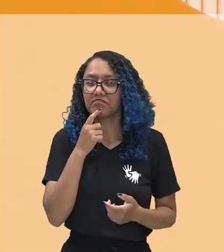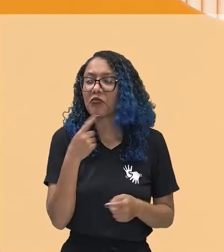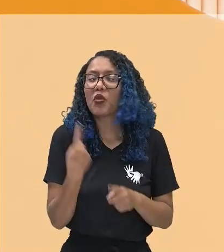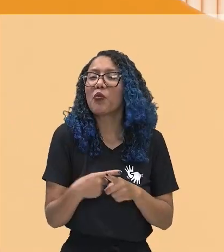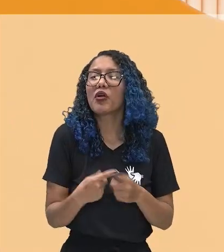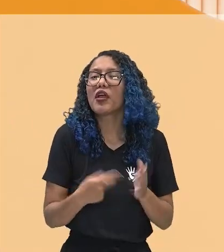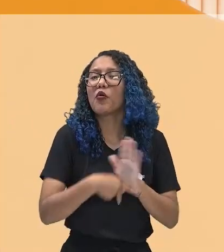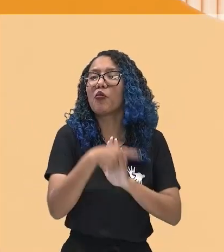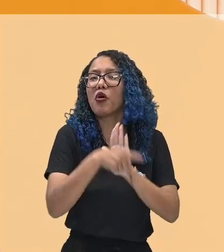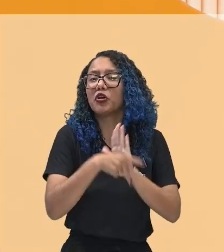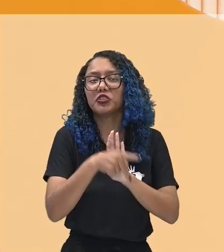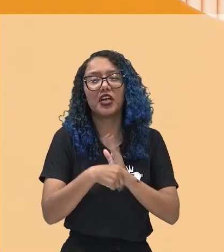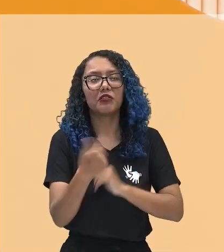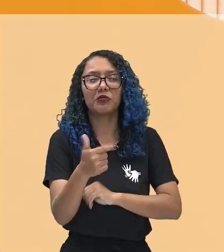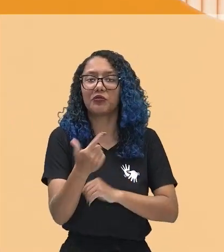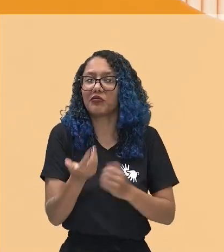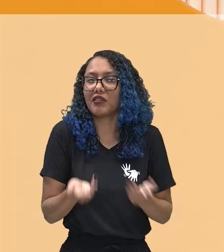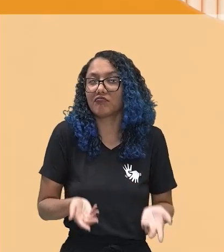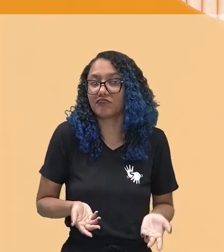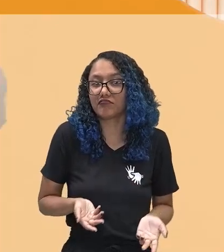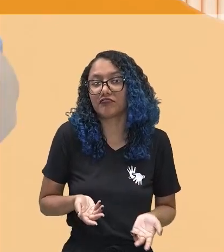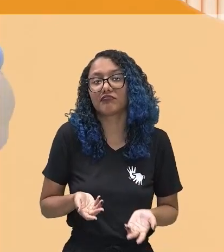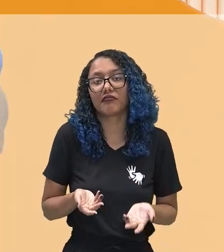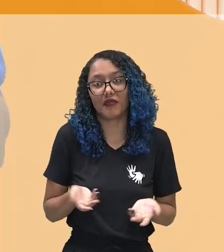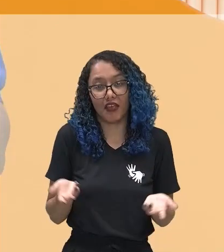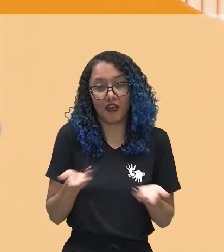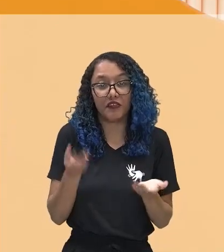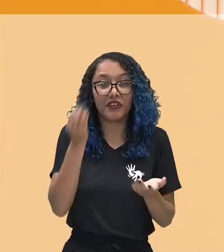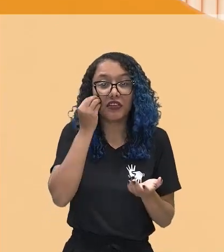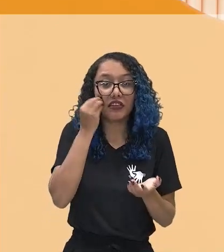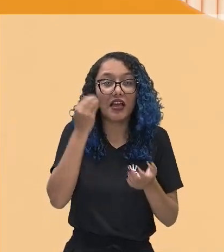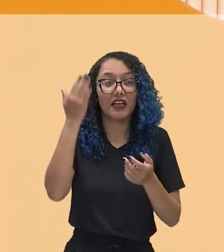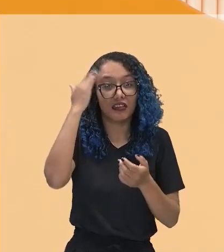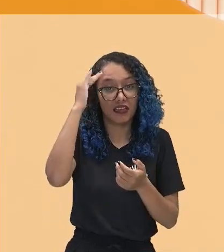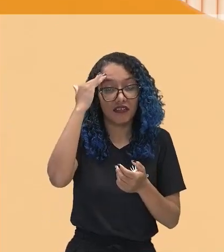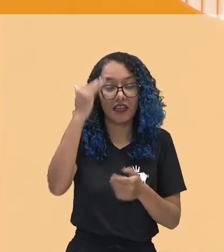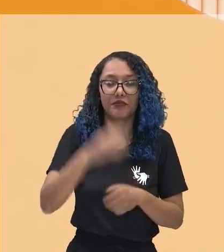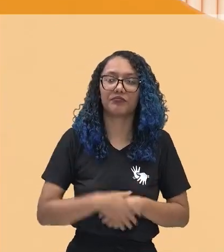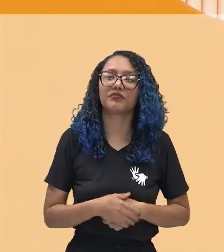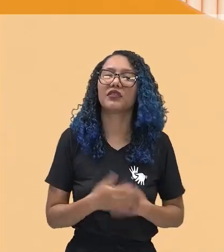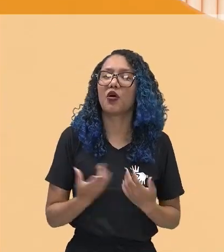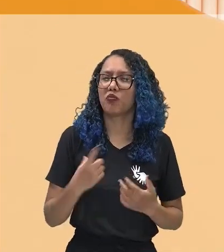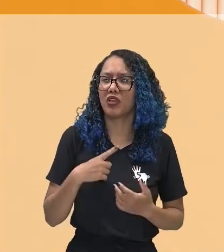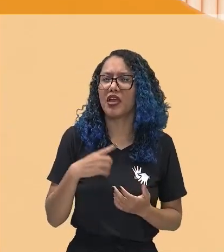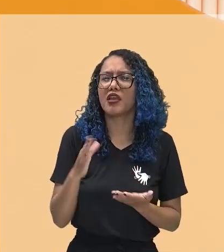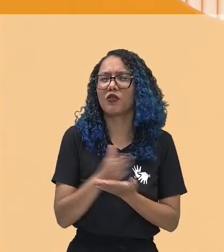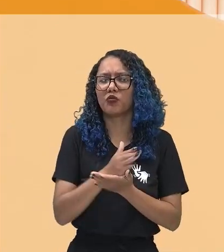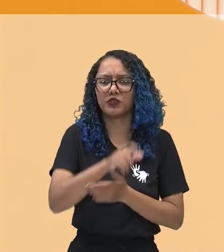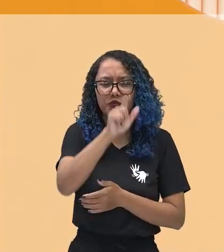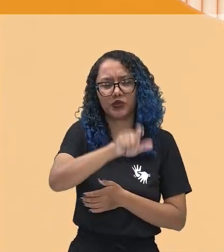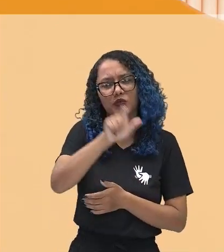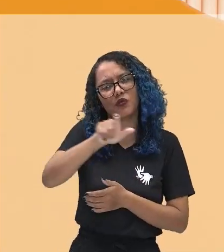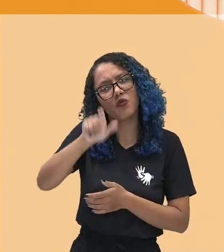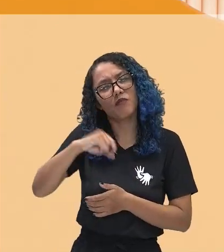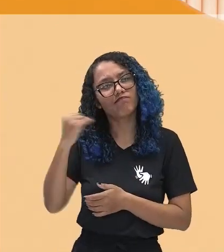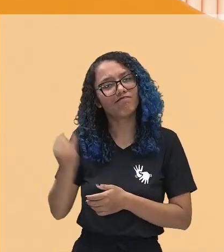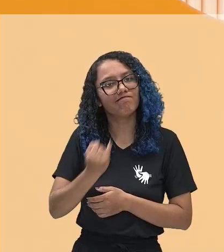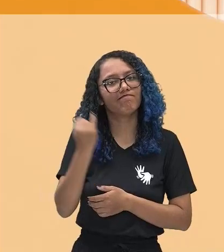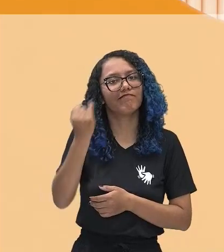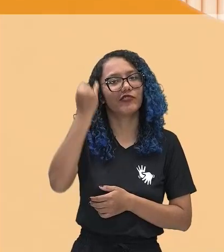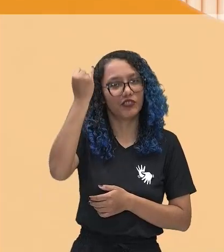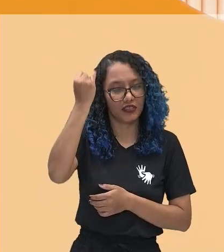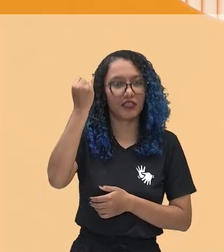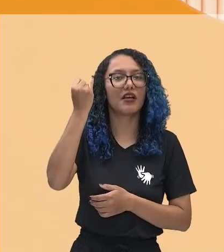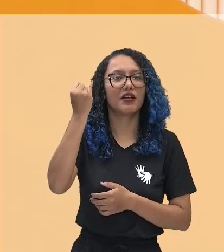existência aí. Vamos tentar entender isso daí. Nós tivemos alguns nomes importantes, tá, desse